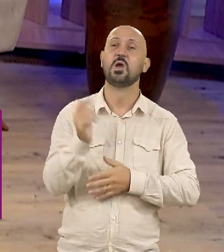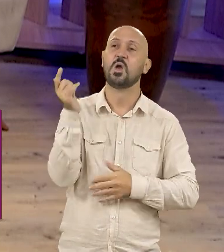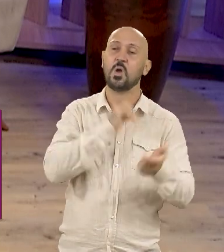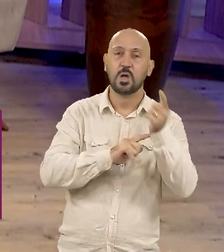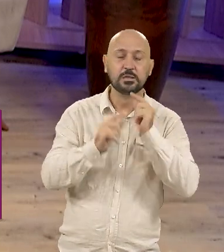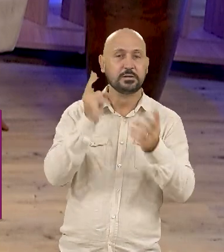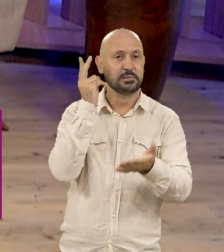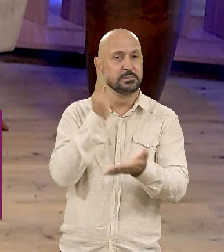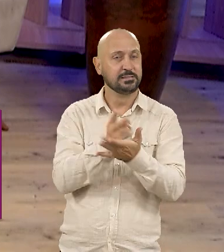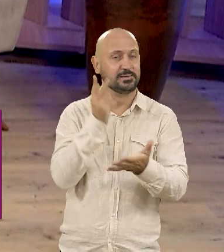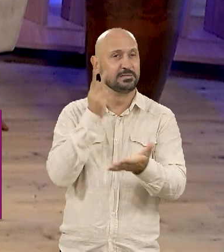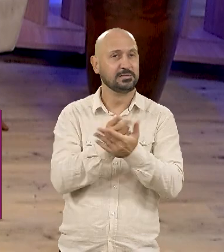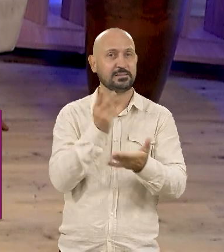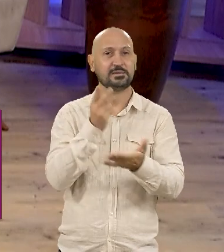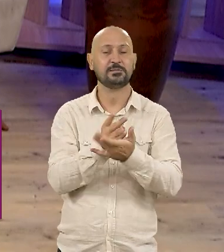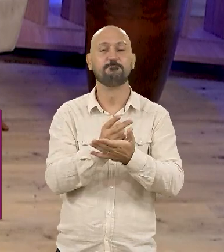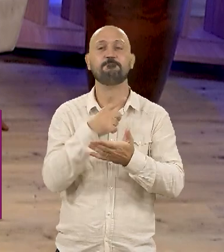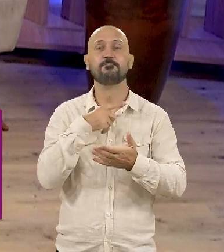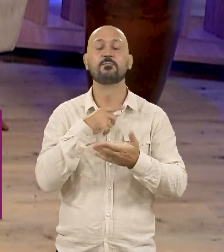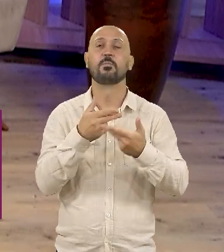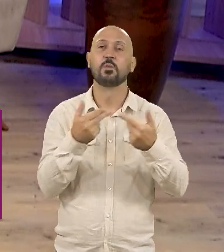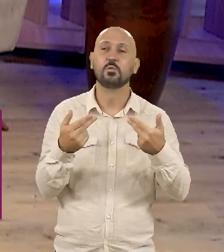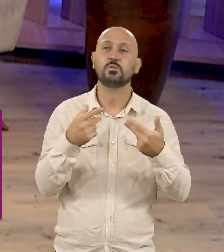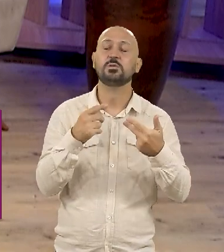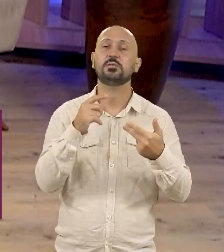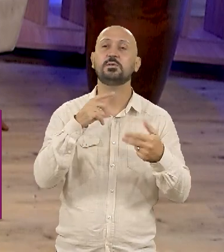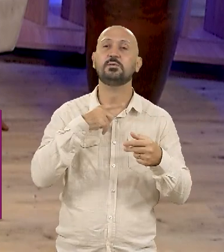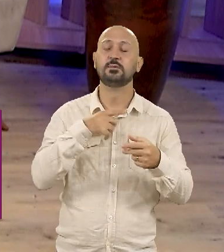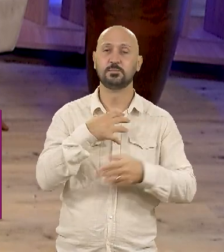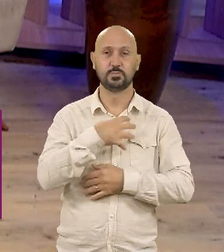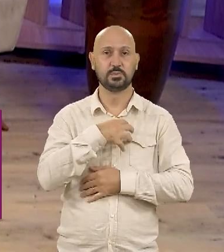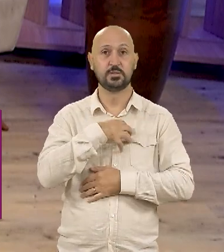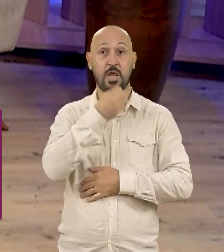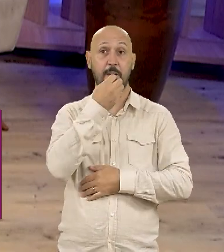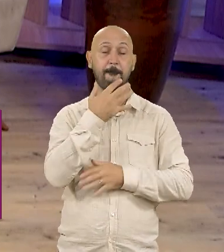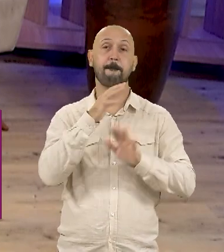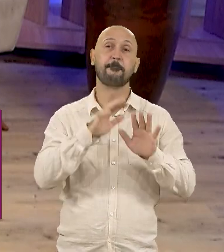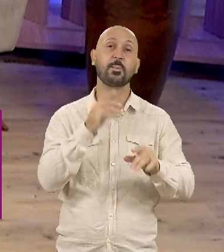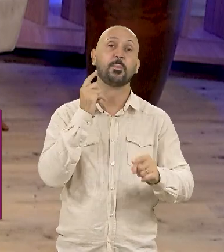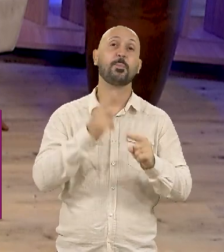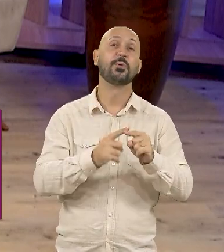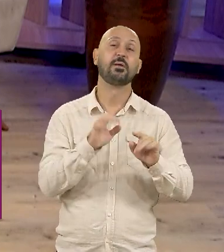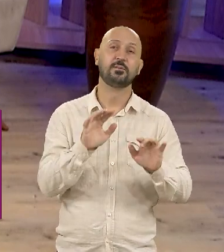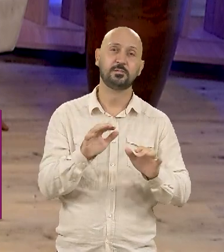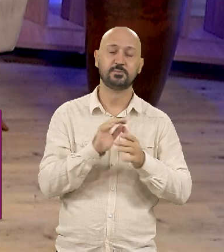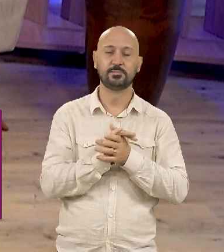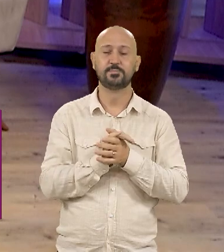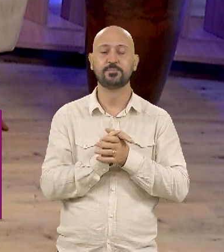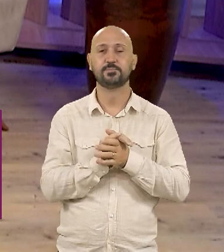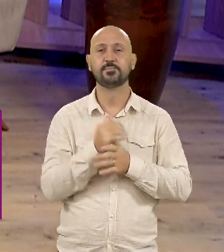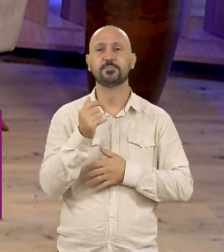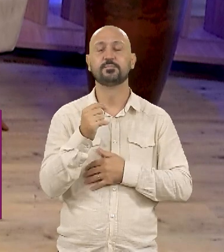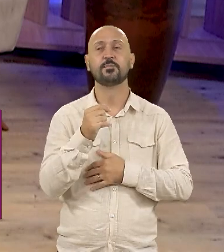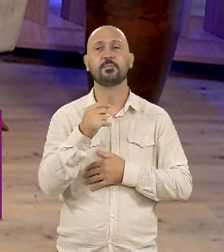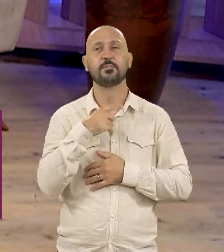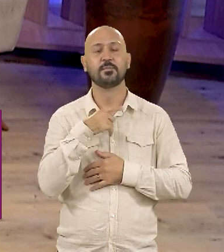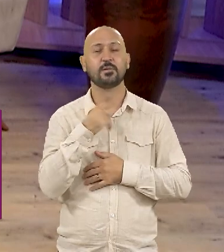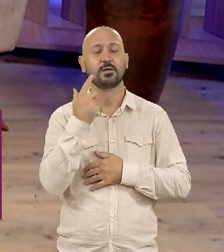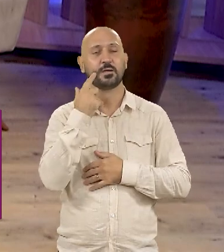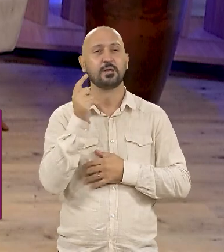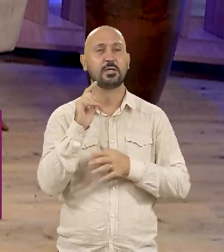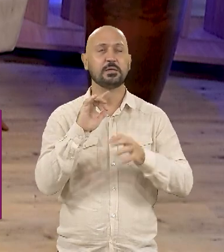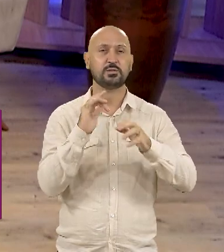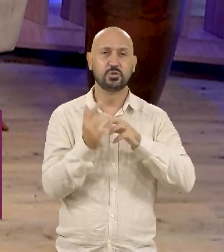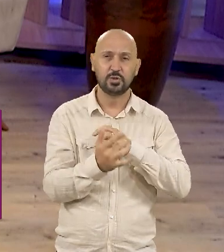esposo, né? Tentar sempre resgatar coisas que nos fazem se sentir bem, porque eu acho que sair